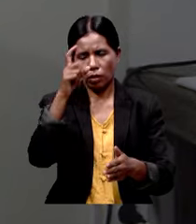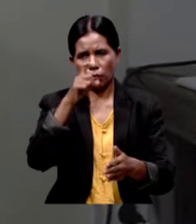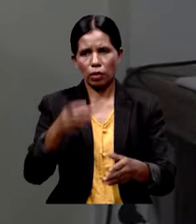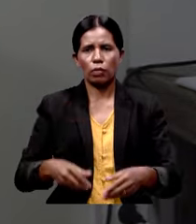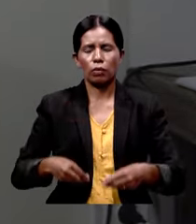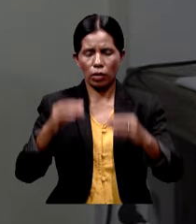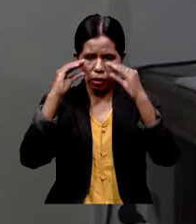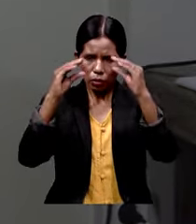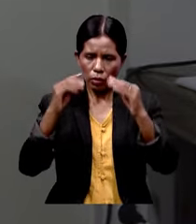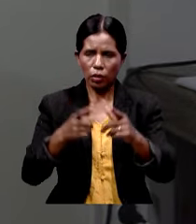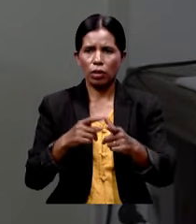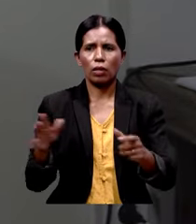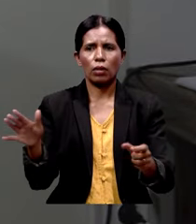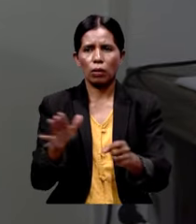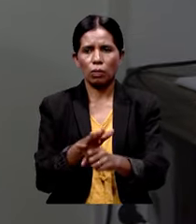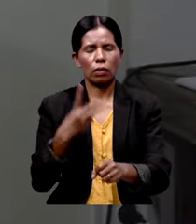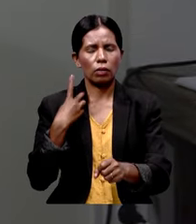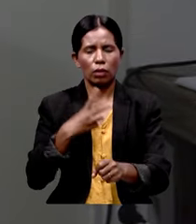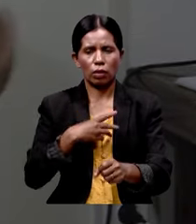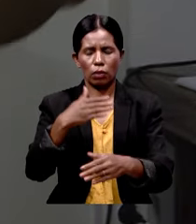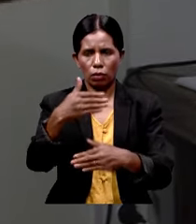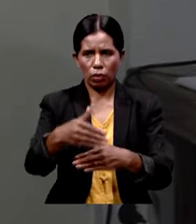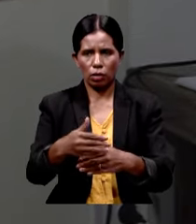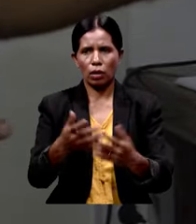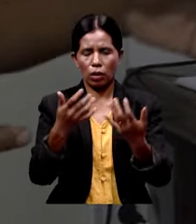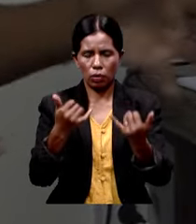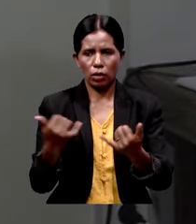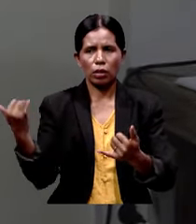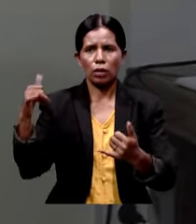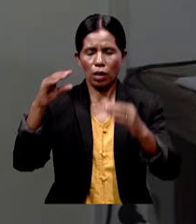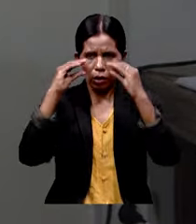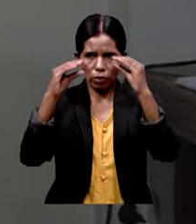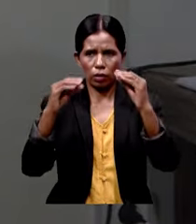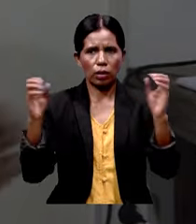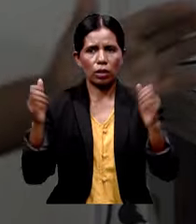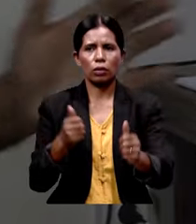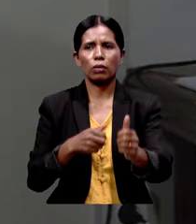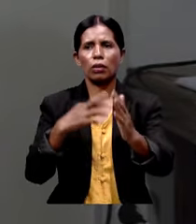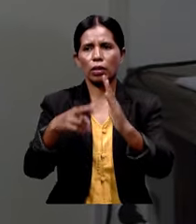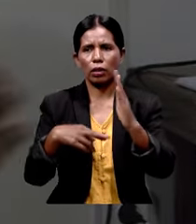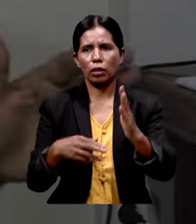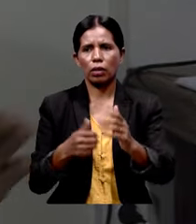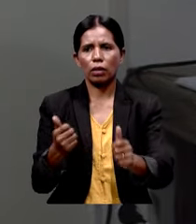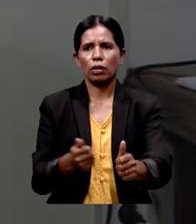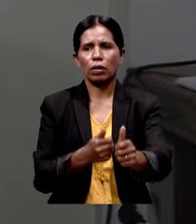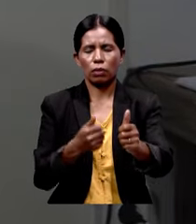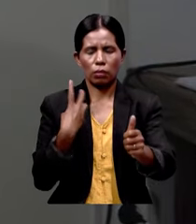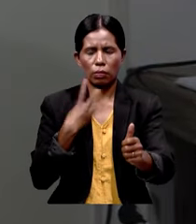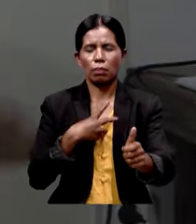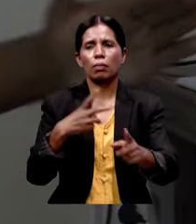30 suta sone na kun hela itne oin agora sira ne be hanorena la prensa kriteria nemus na dodo ba ma hela itne